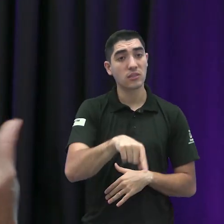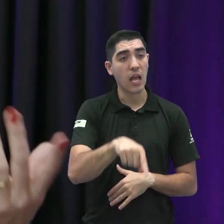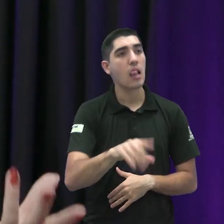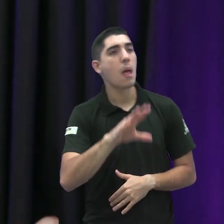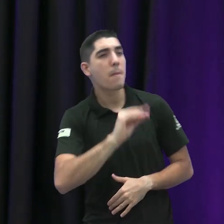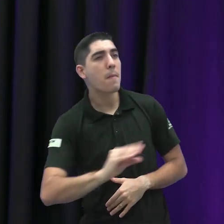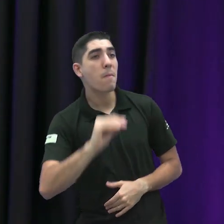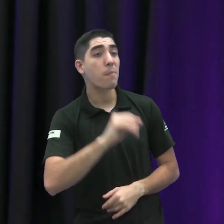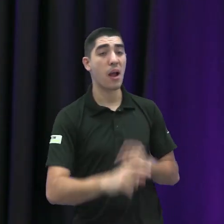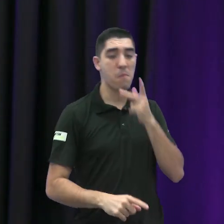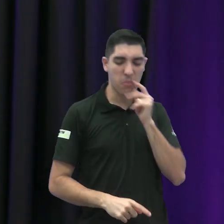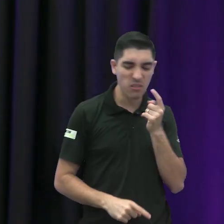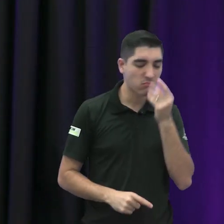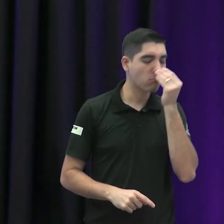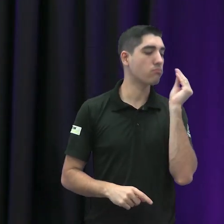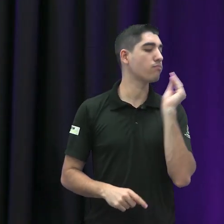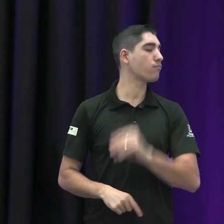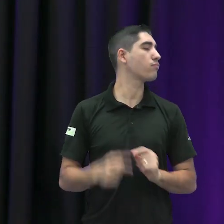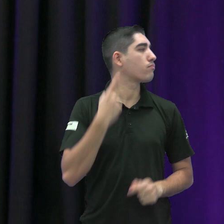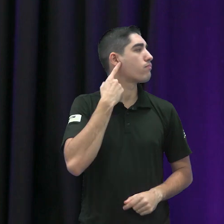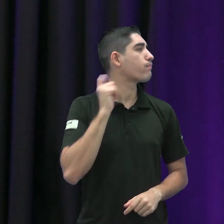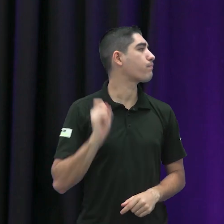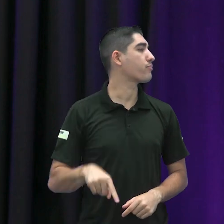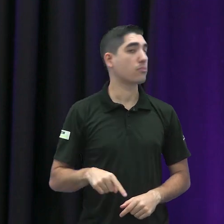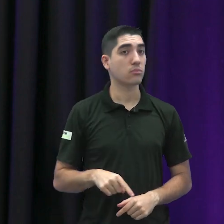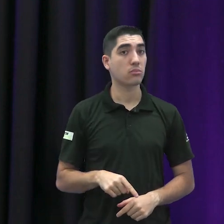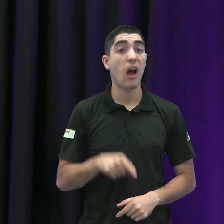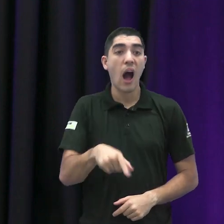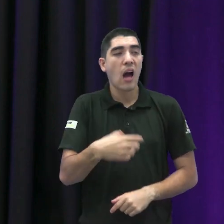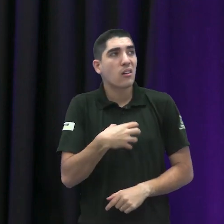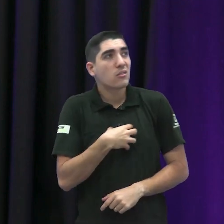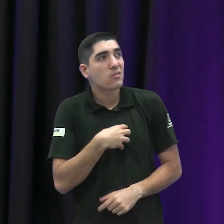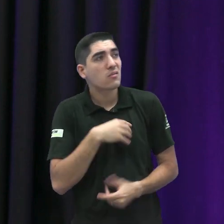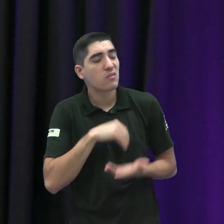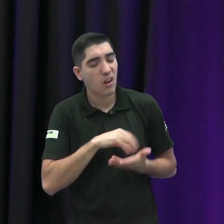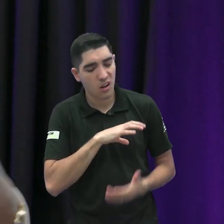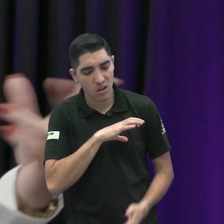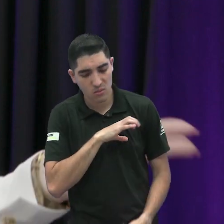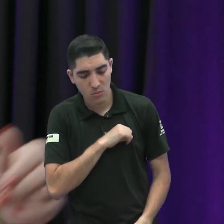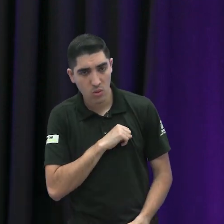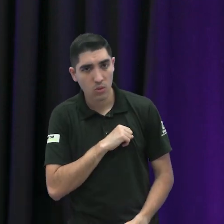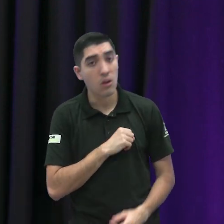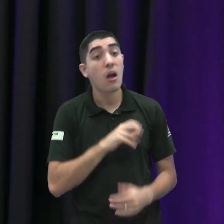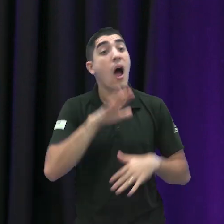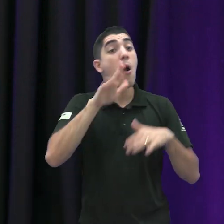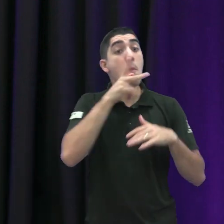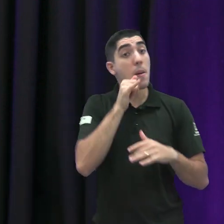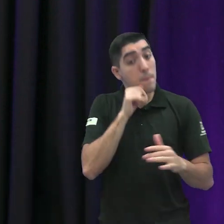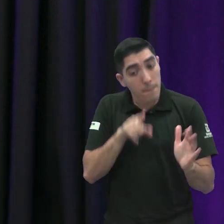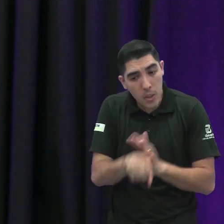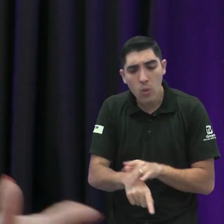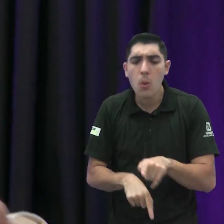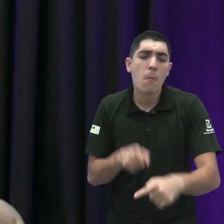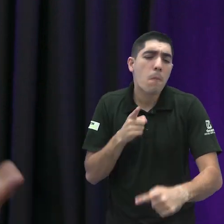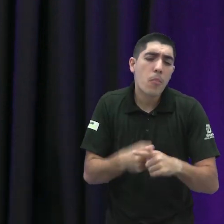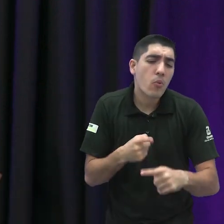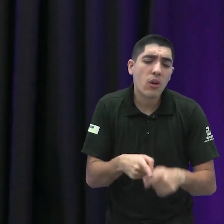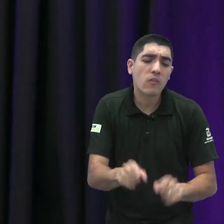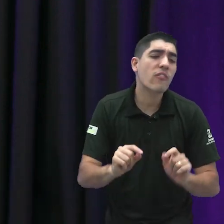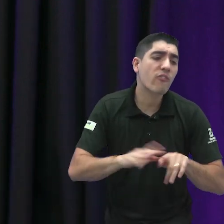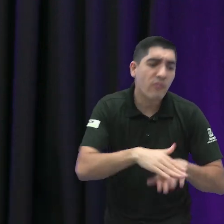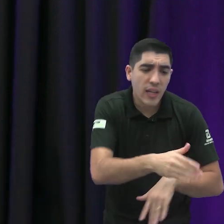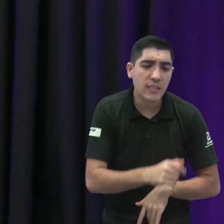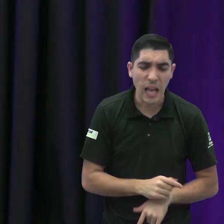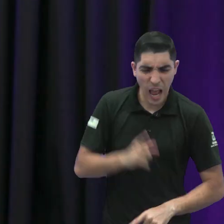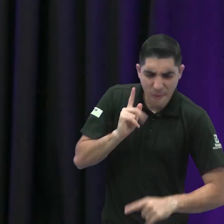gente fala muito da escutativa, né? Os pais, eles têm muita mania de E aí, por que você fez isso? Mas não deixa a criança